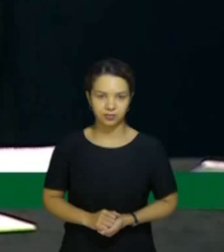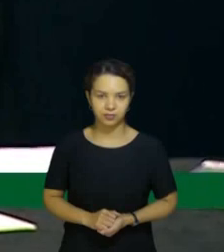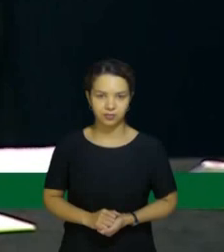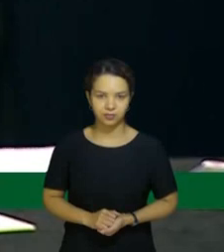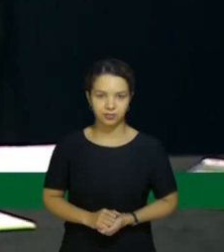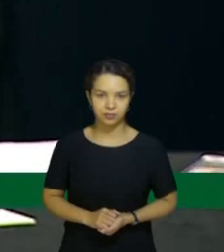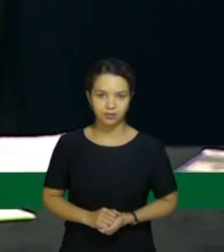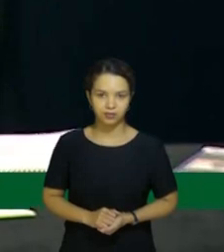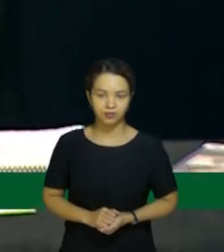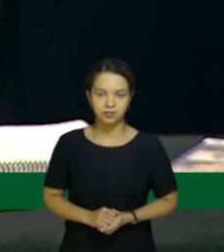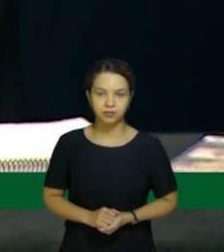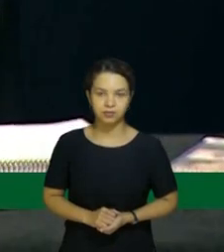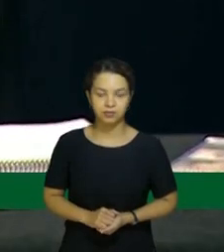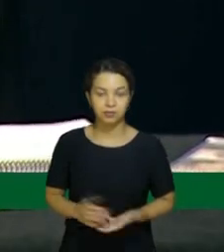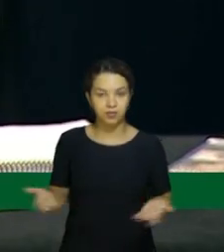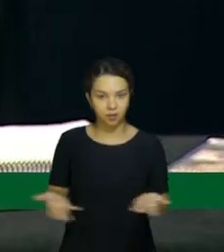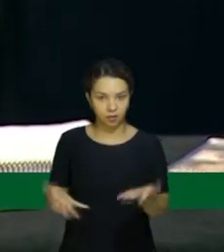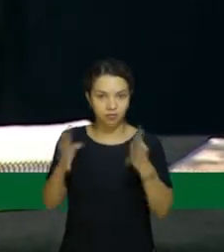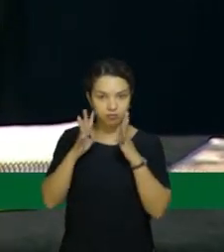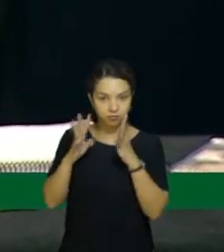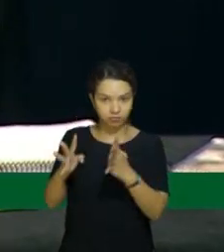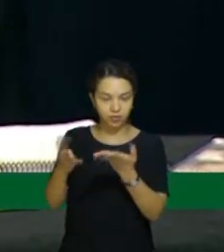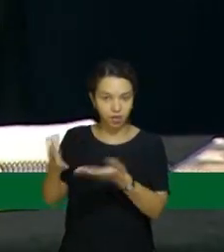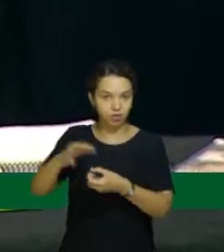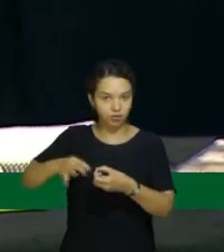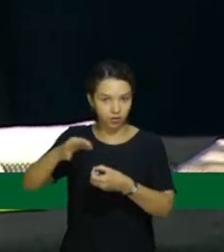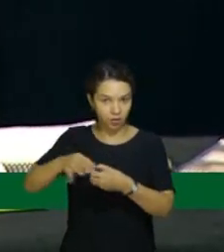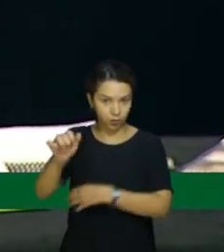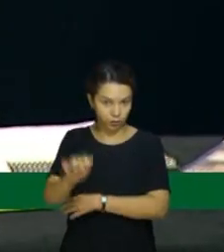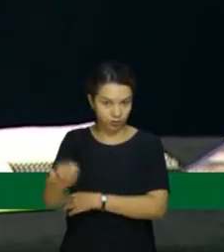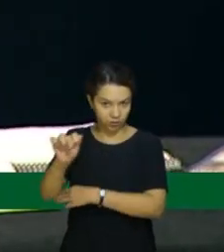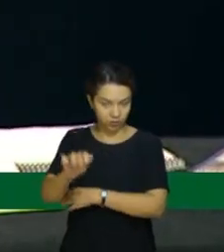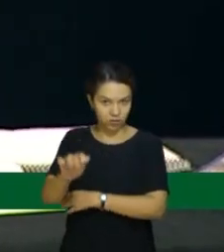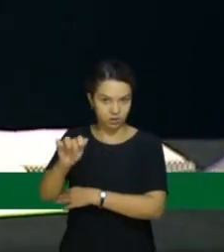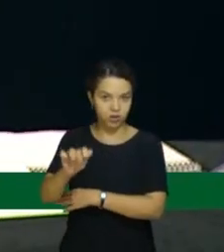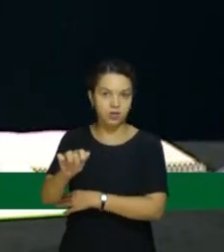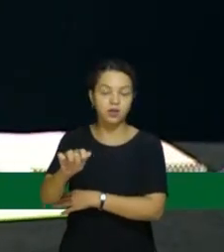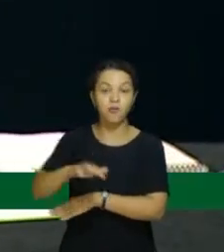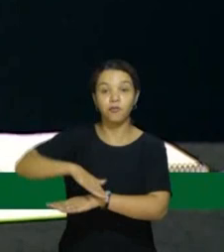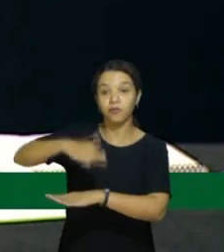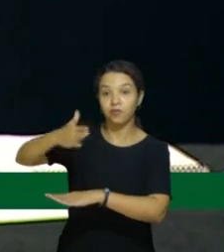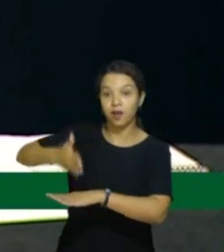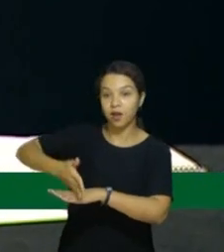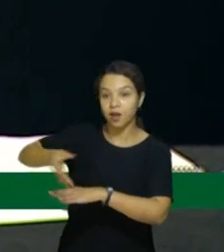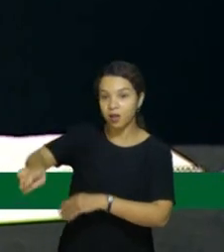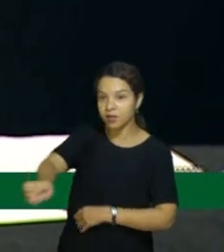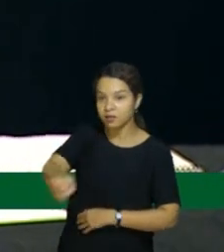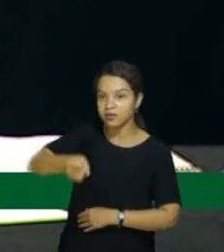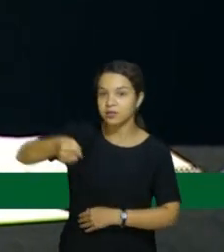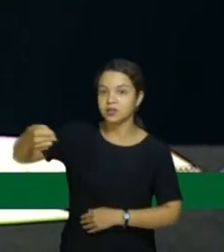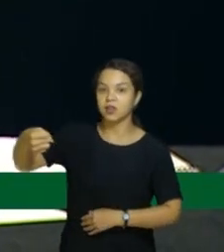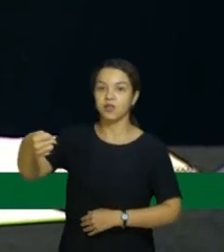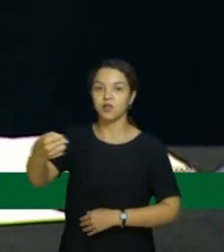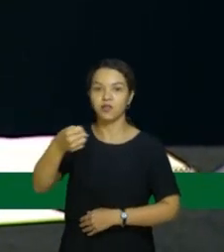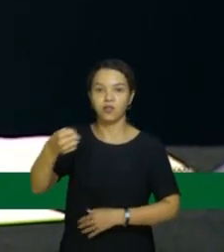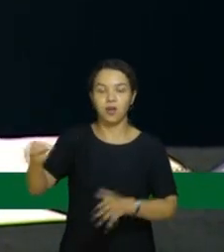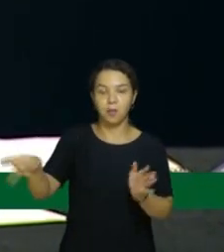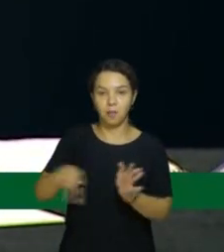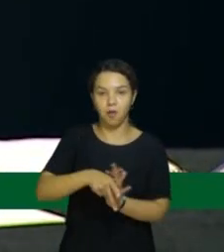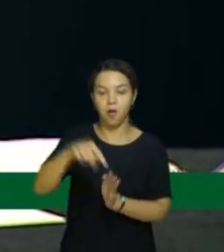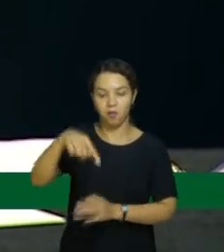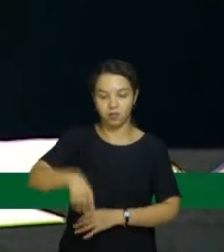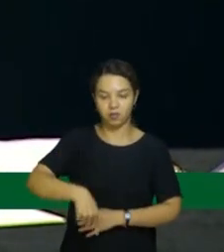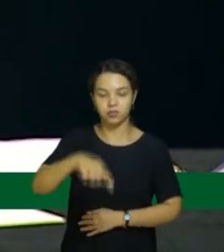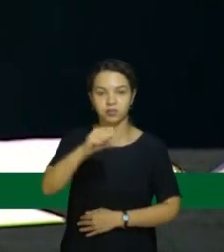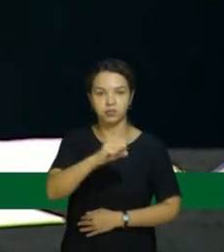eu vamos ouvir a entidade Associação Vale da cerveja tema cerveja artesanal Catarinense Presidente